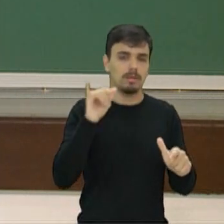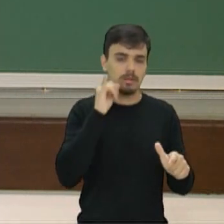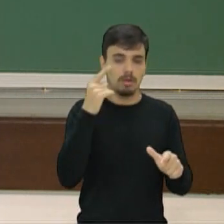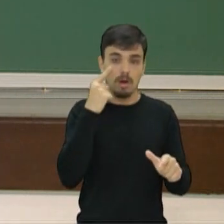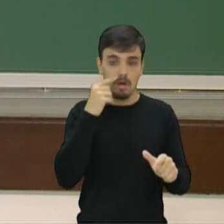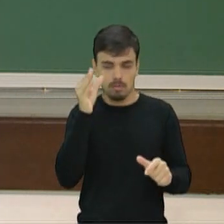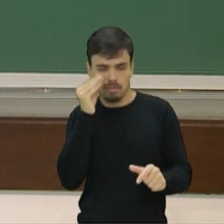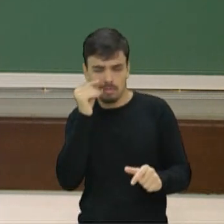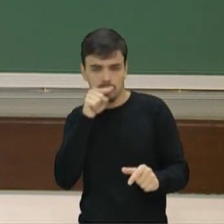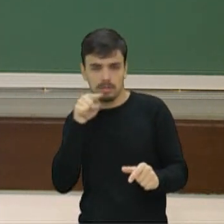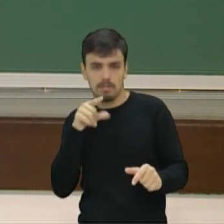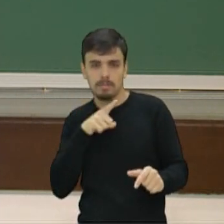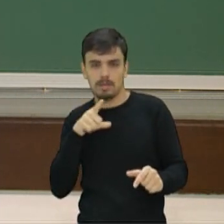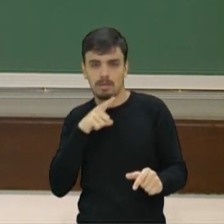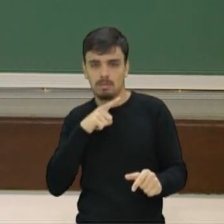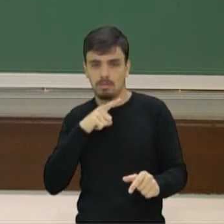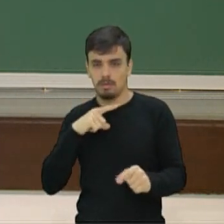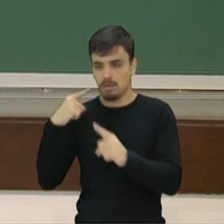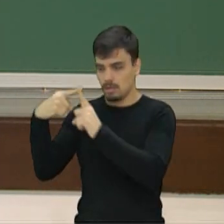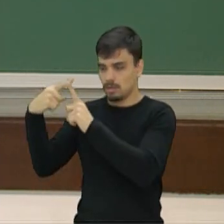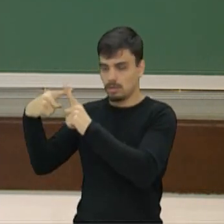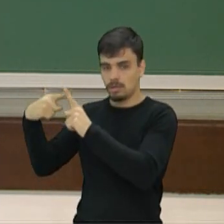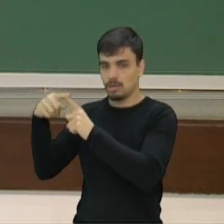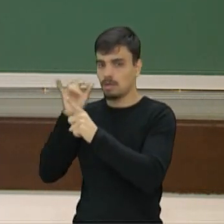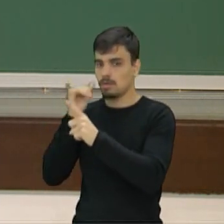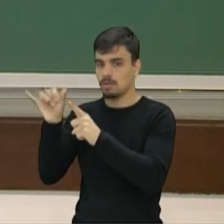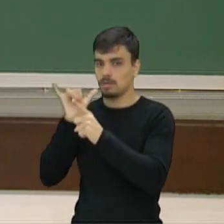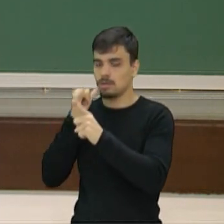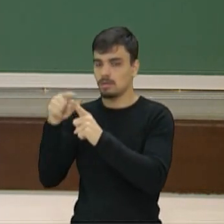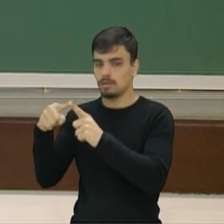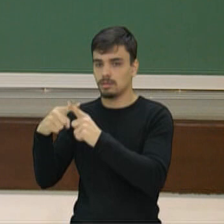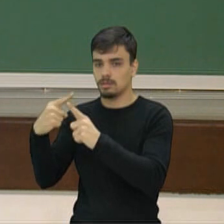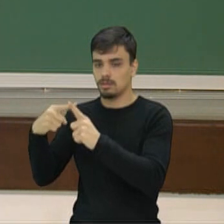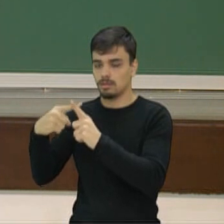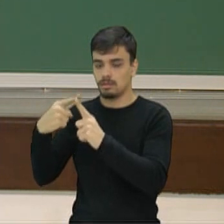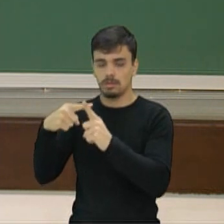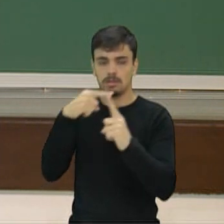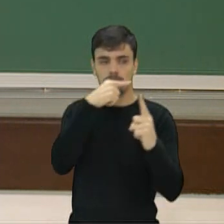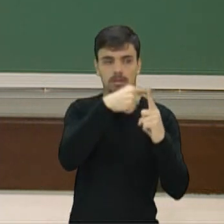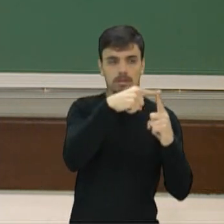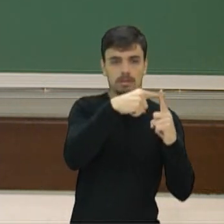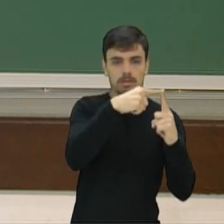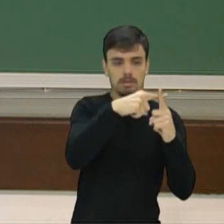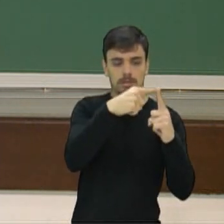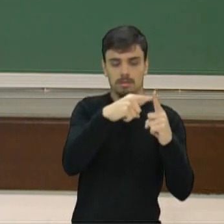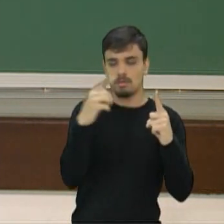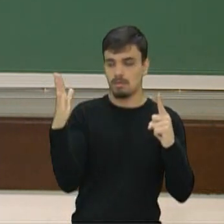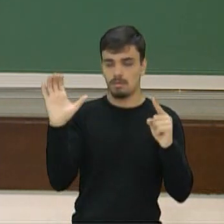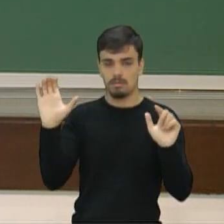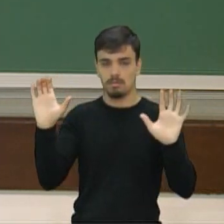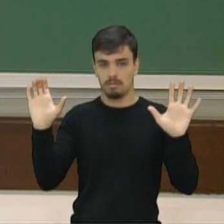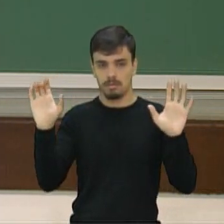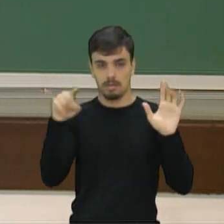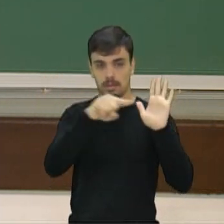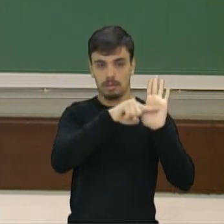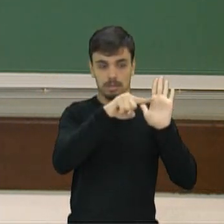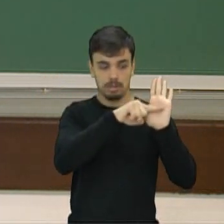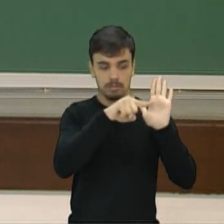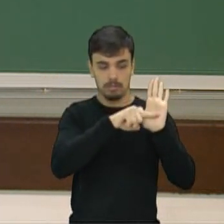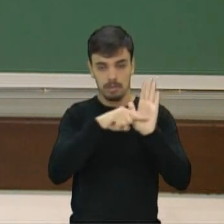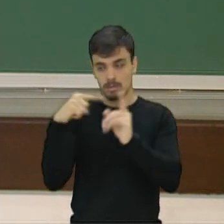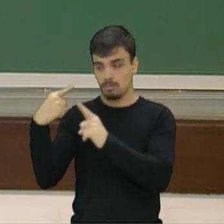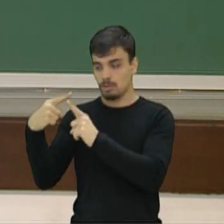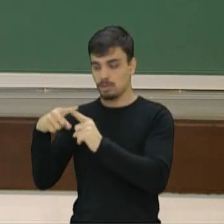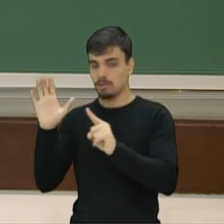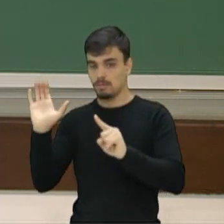carga e aproxima de outra carga. Imagine o professor aqui com uma carga positiva na mão esquerda e com uma carga negativa